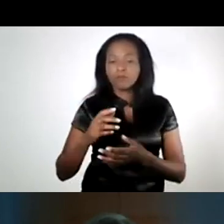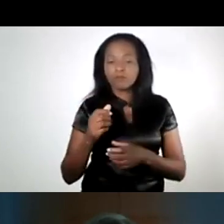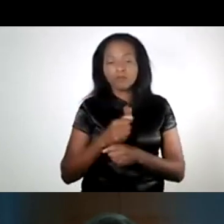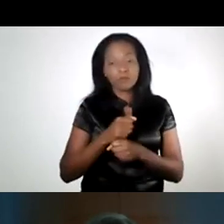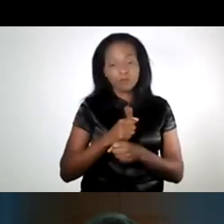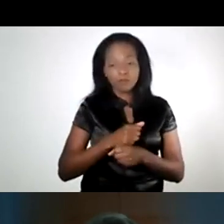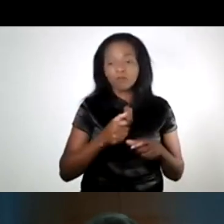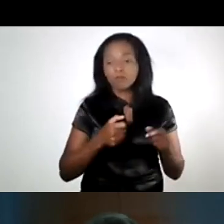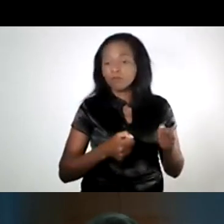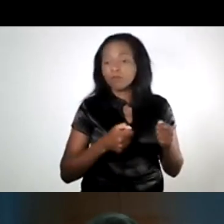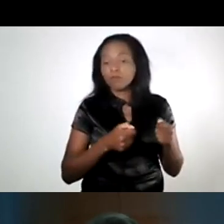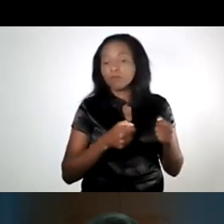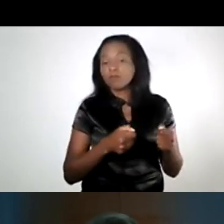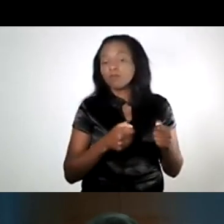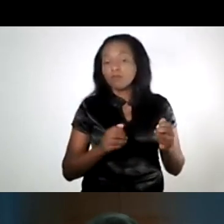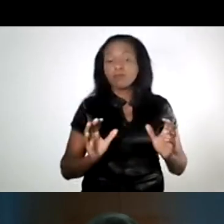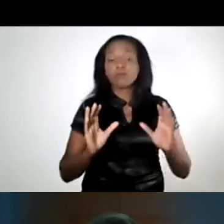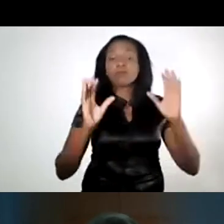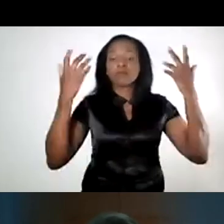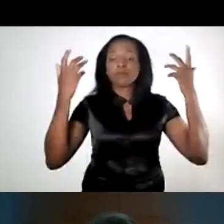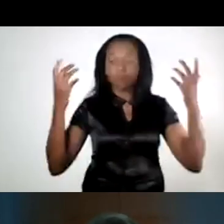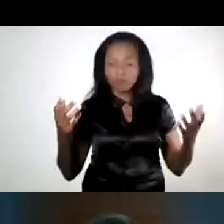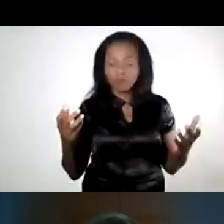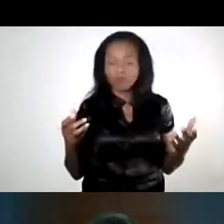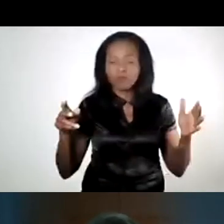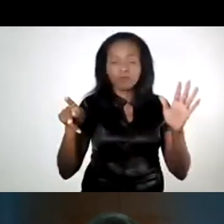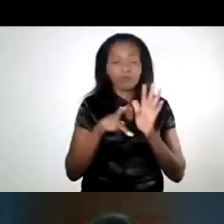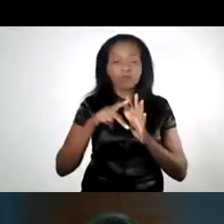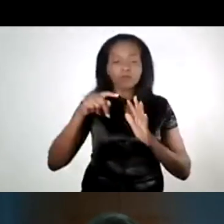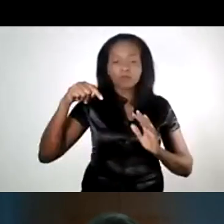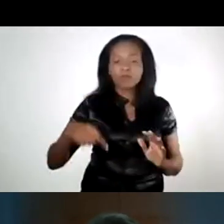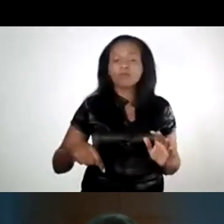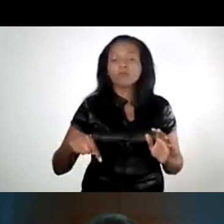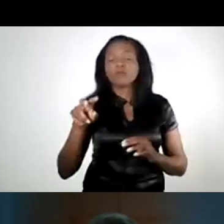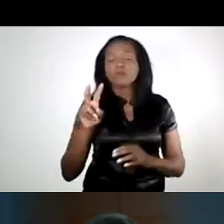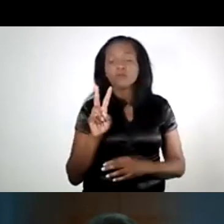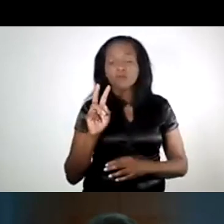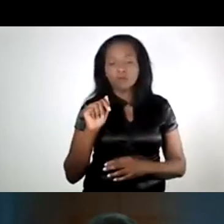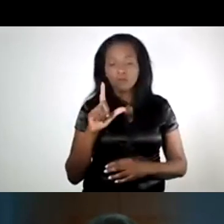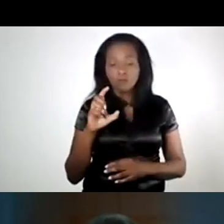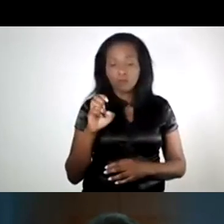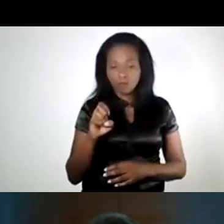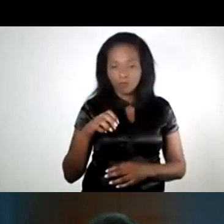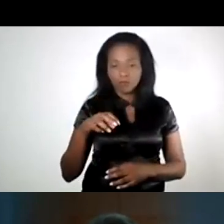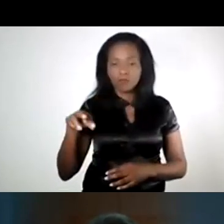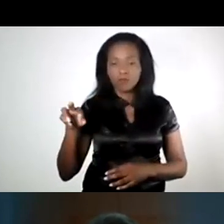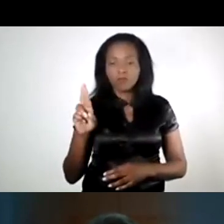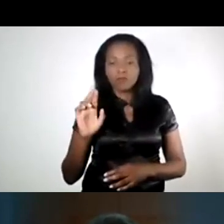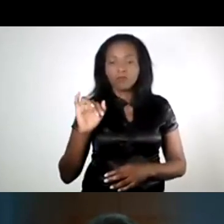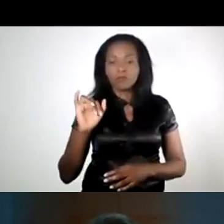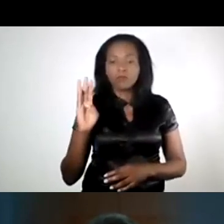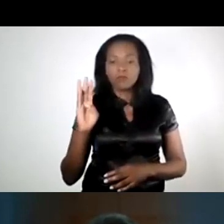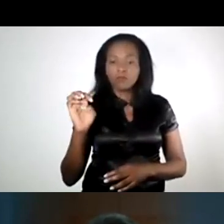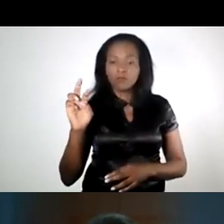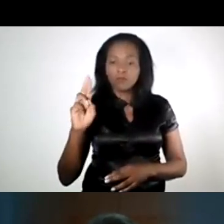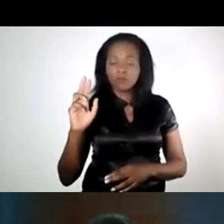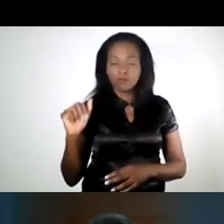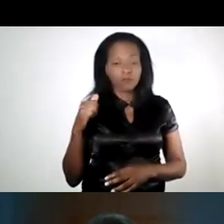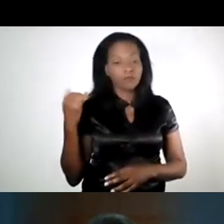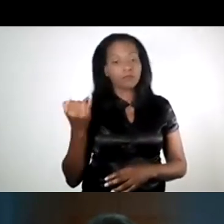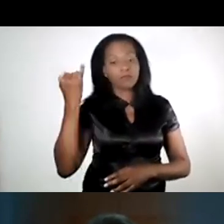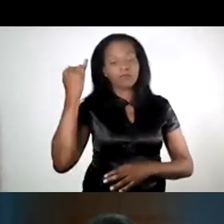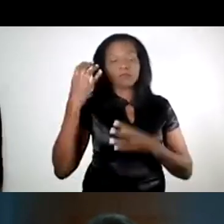firmado mesmo como um evento desse território, né, do Vale do Ribeira, e isso é muito importante. E aí agradecer